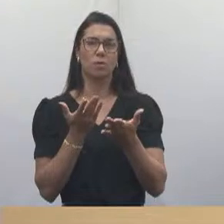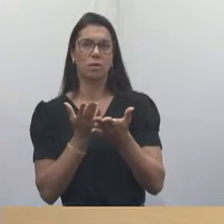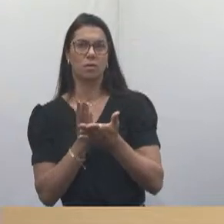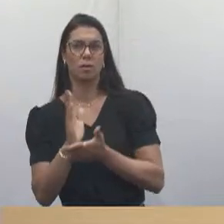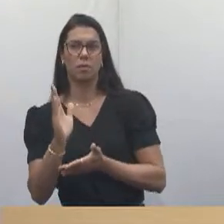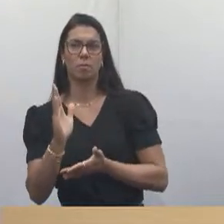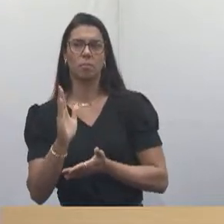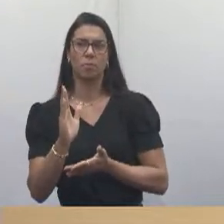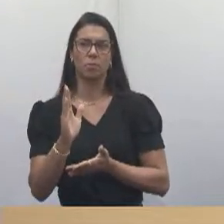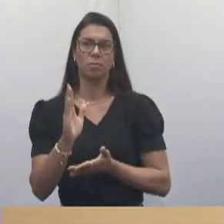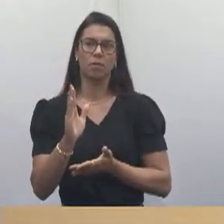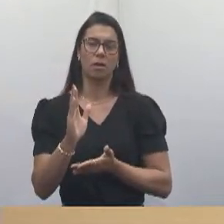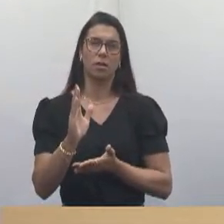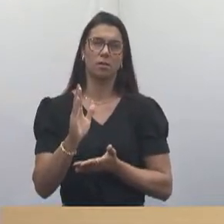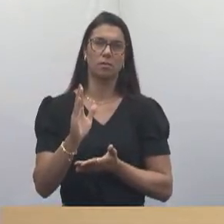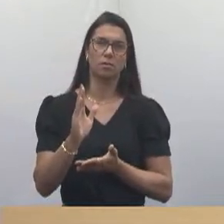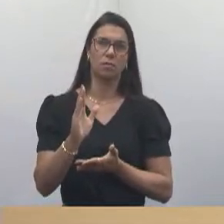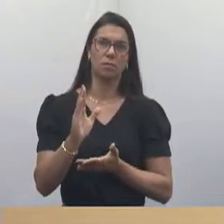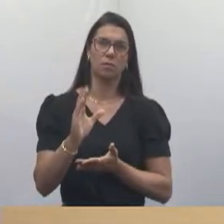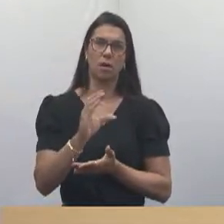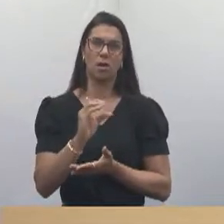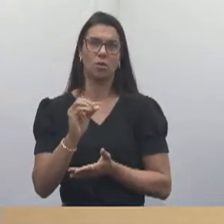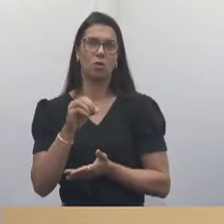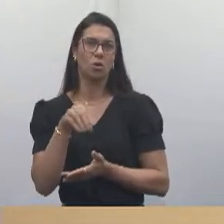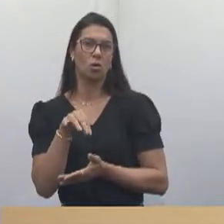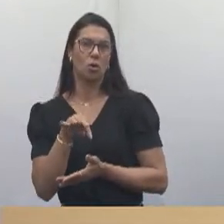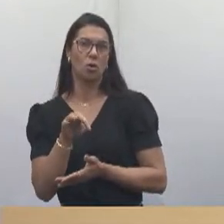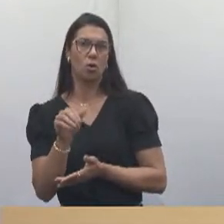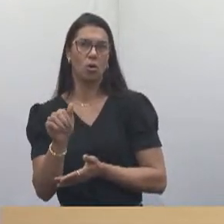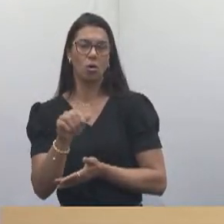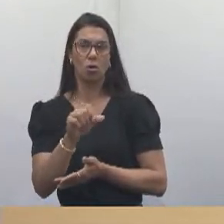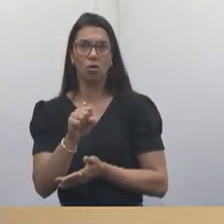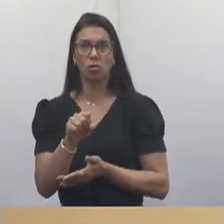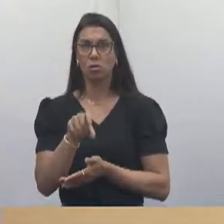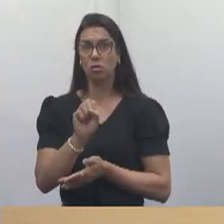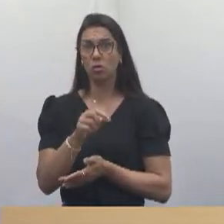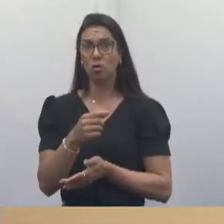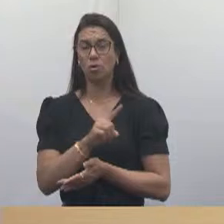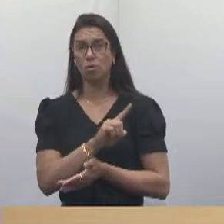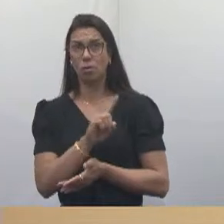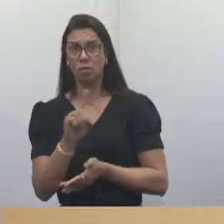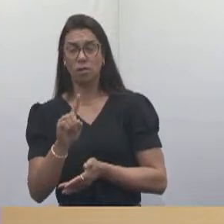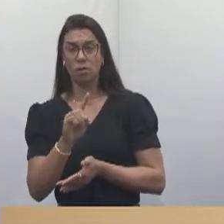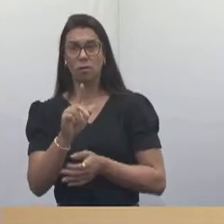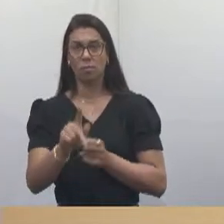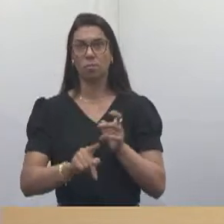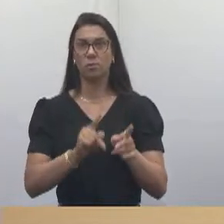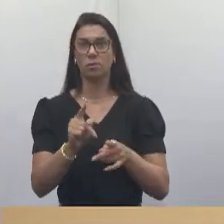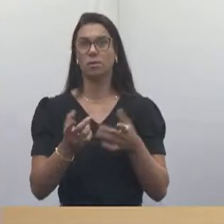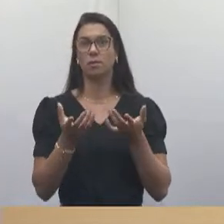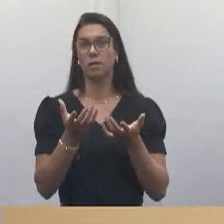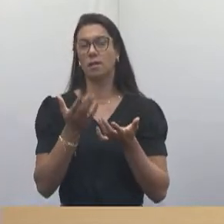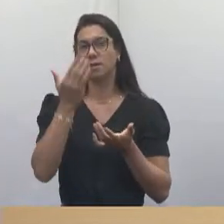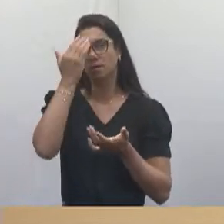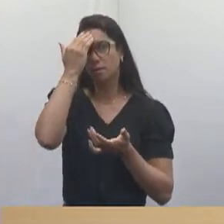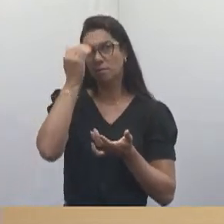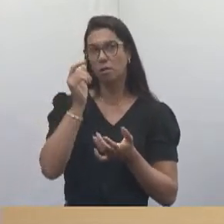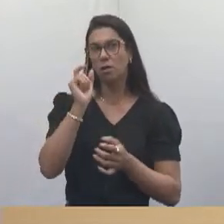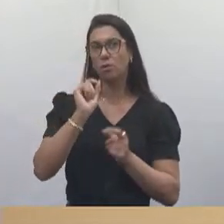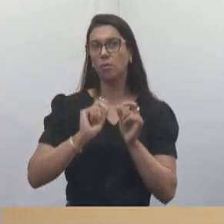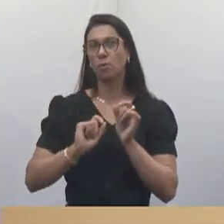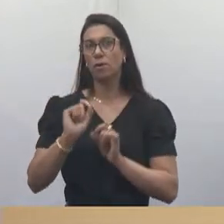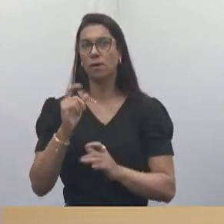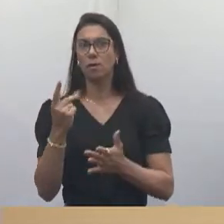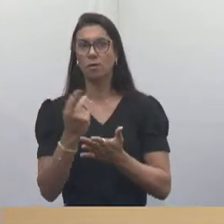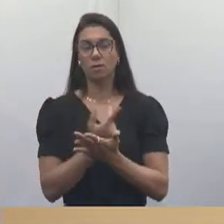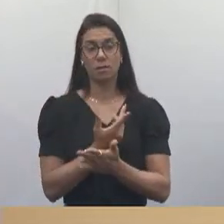aprovada as contas ou não. A população quer saber do que acontece na